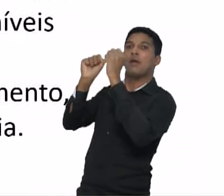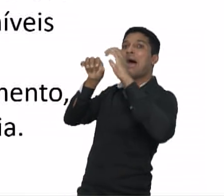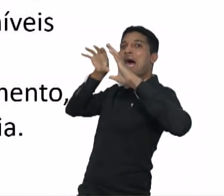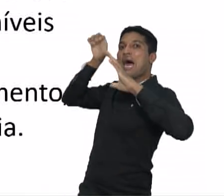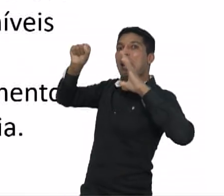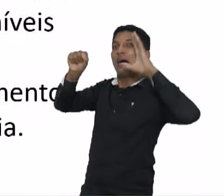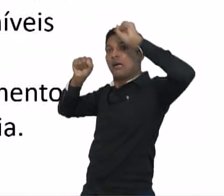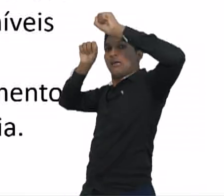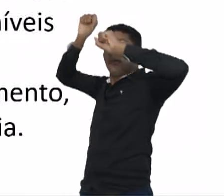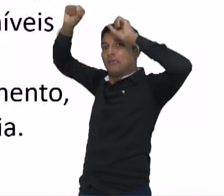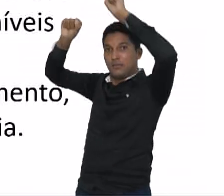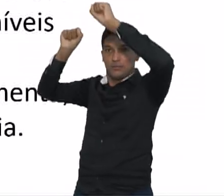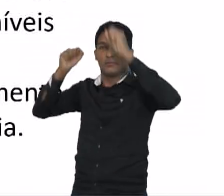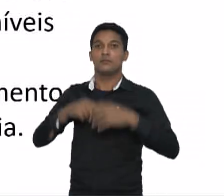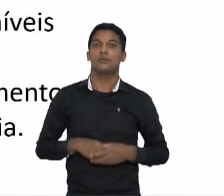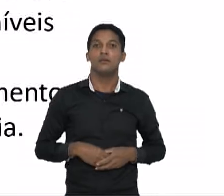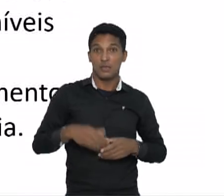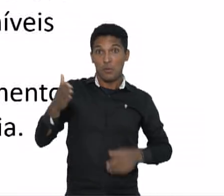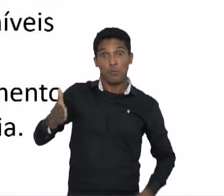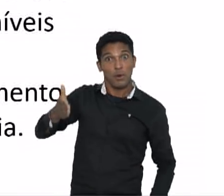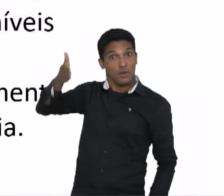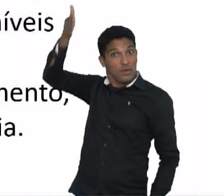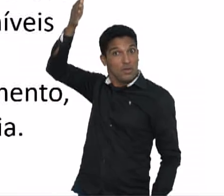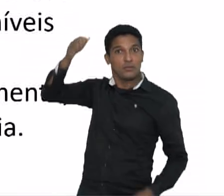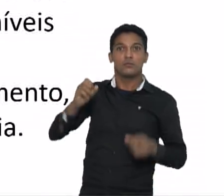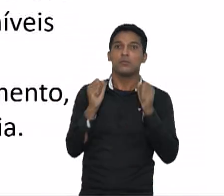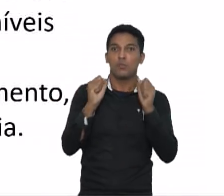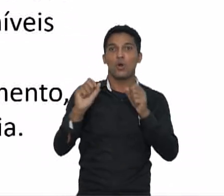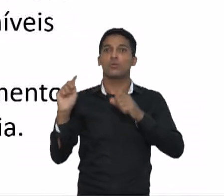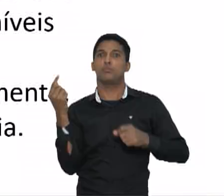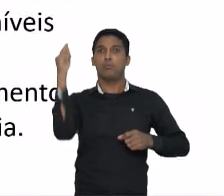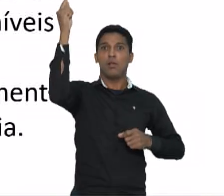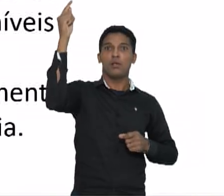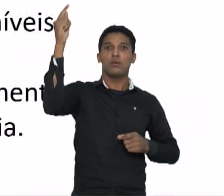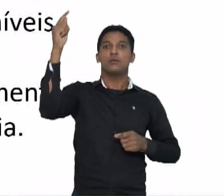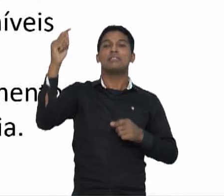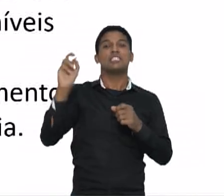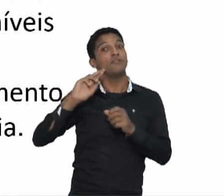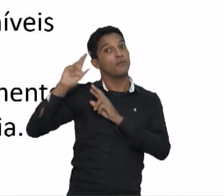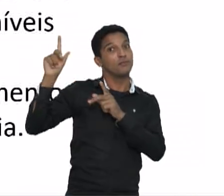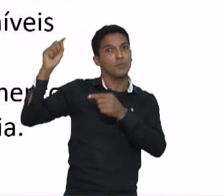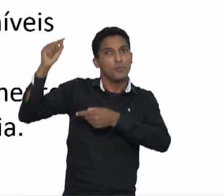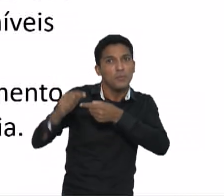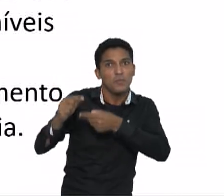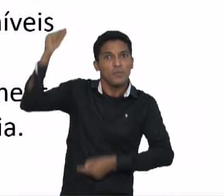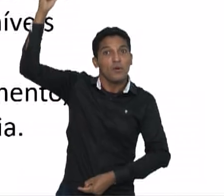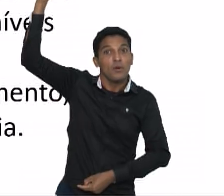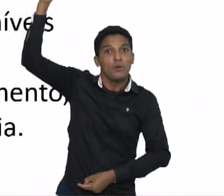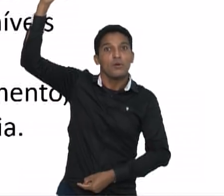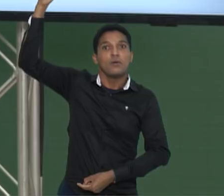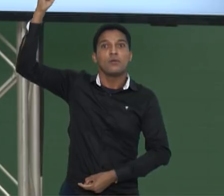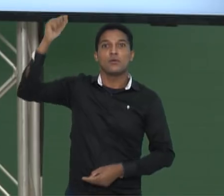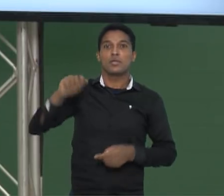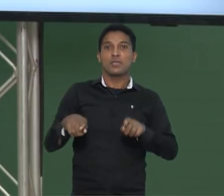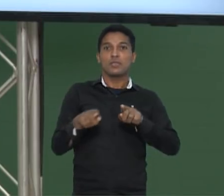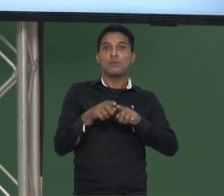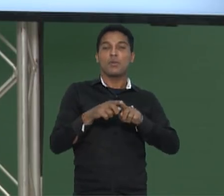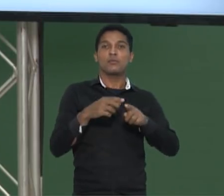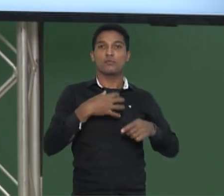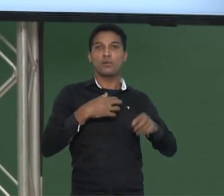diferentes alturas e formatos, incluindo negativas. Negativas é quando a parede tem